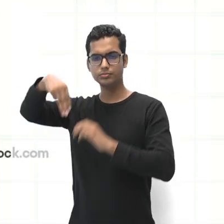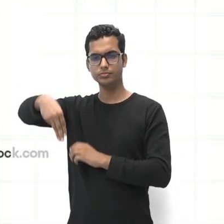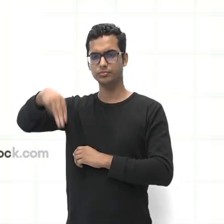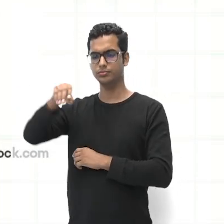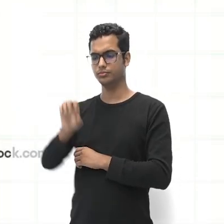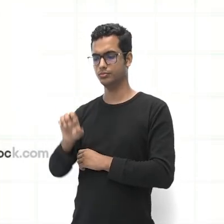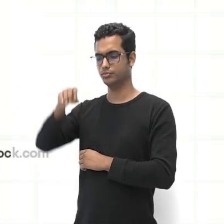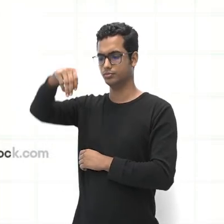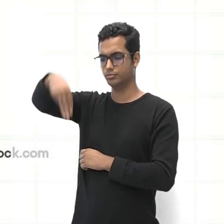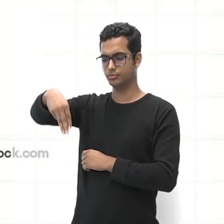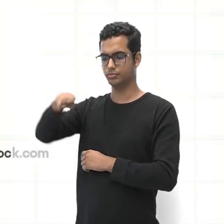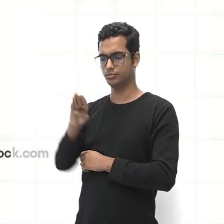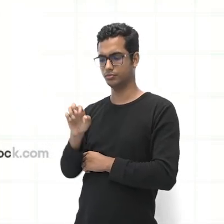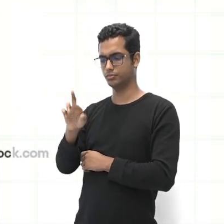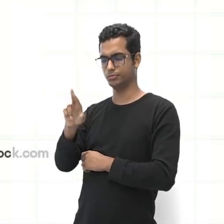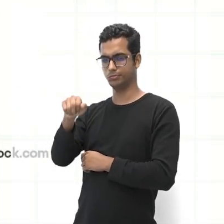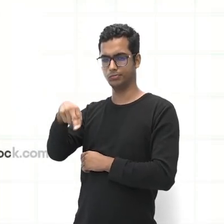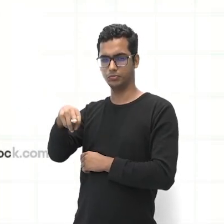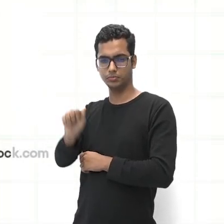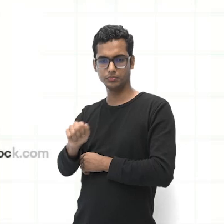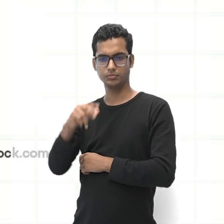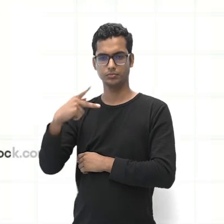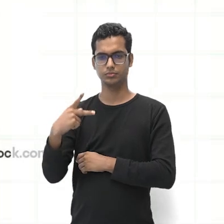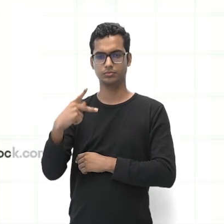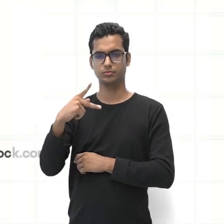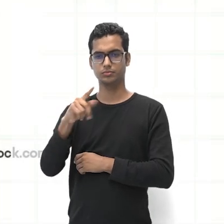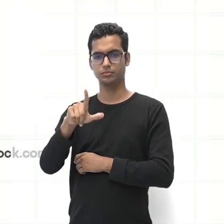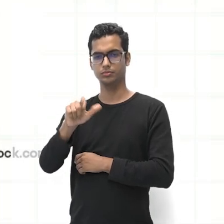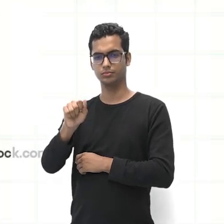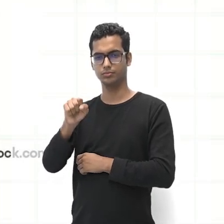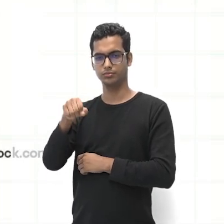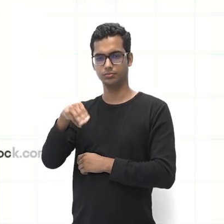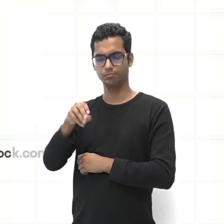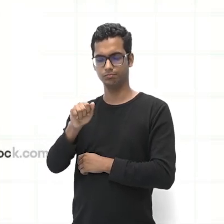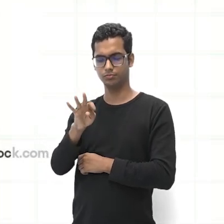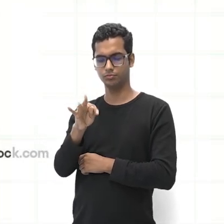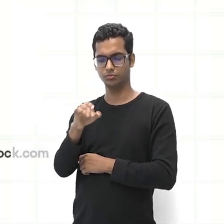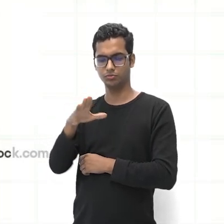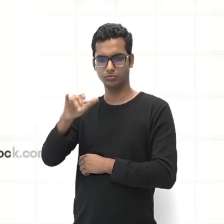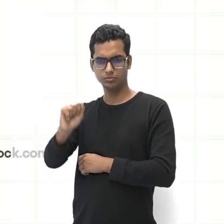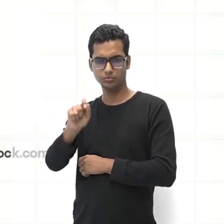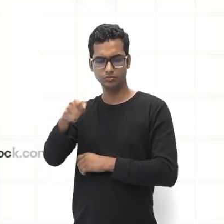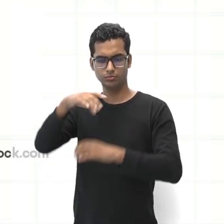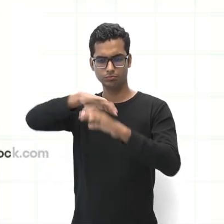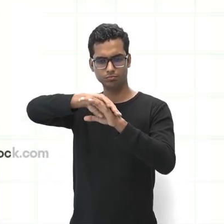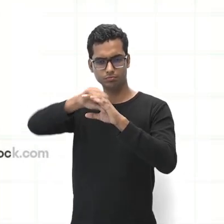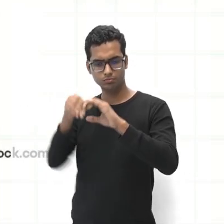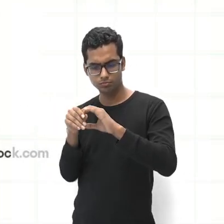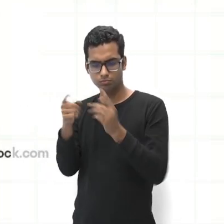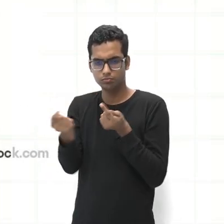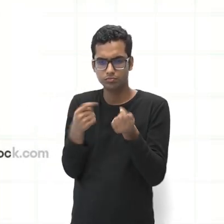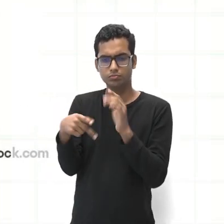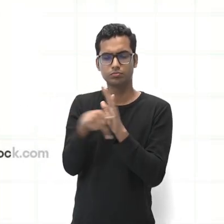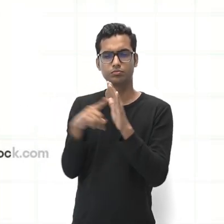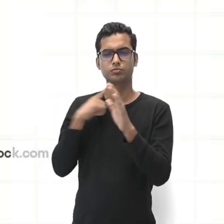é muito importante para as células, porque ela controla a entrada e saída de